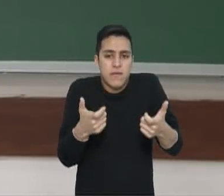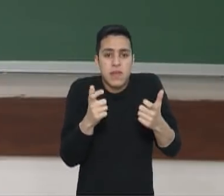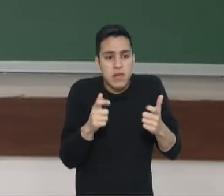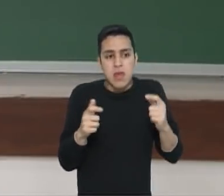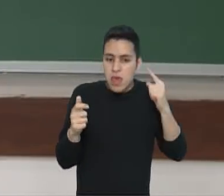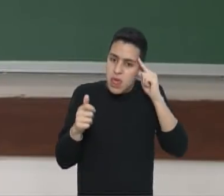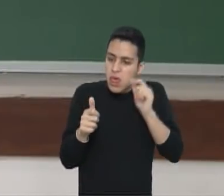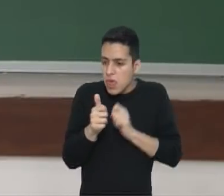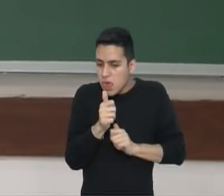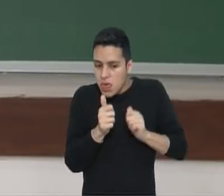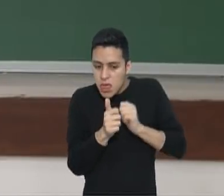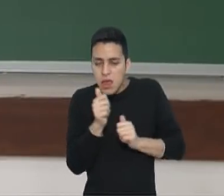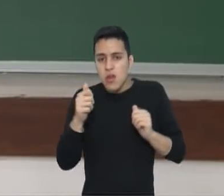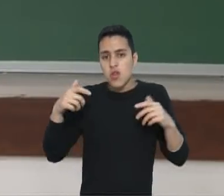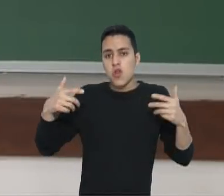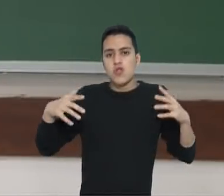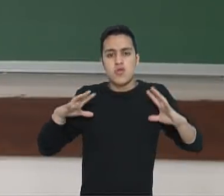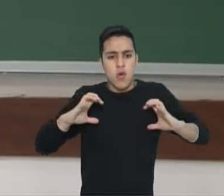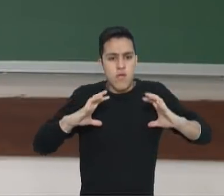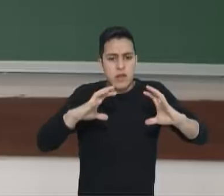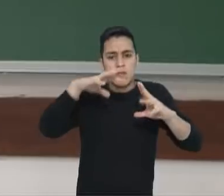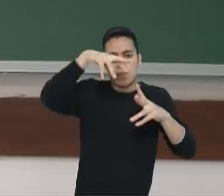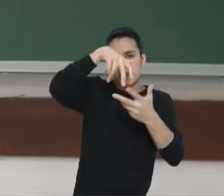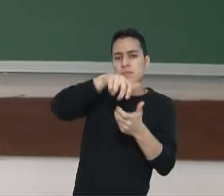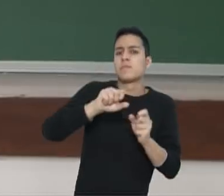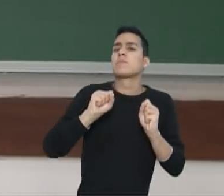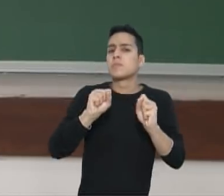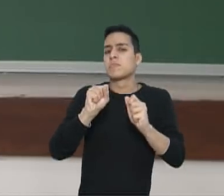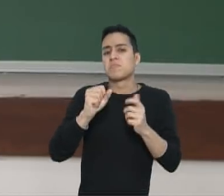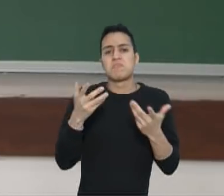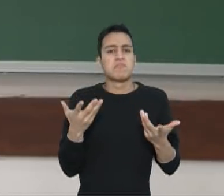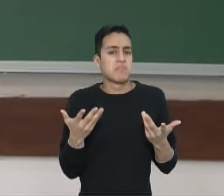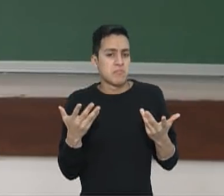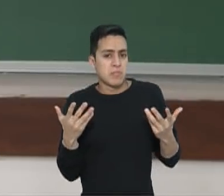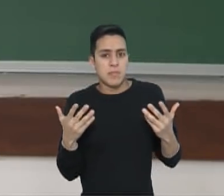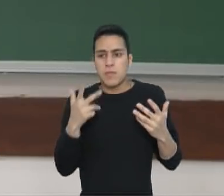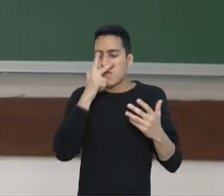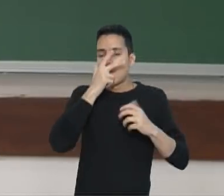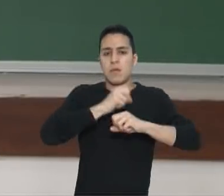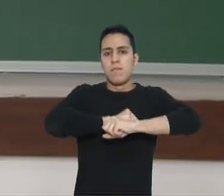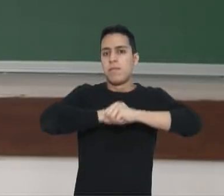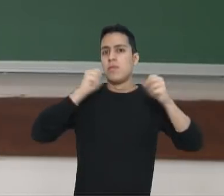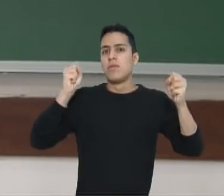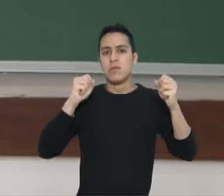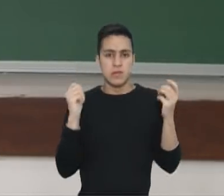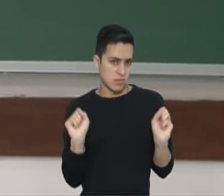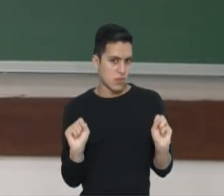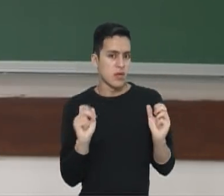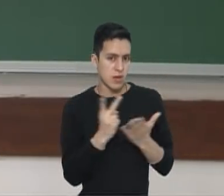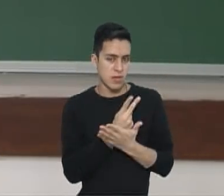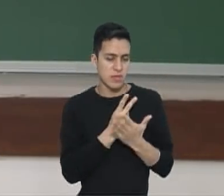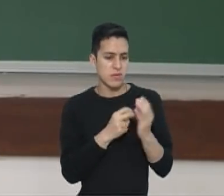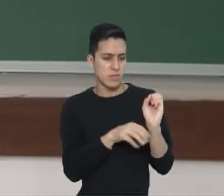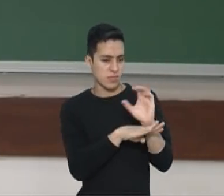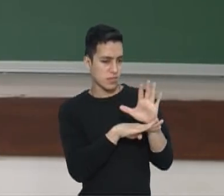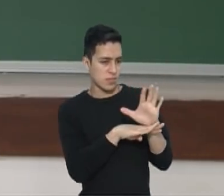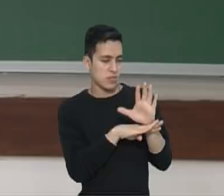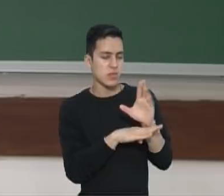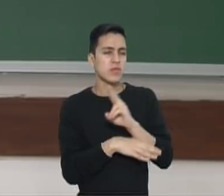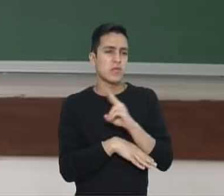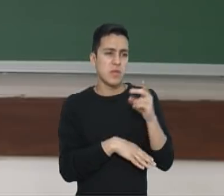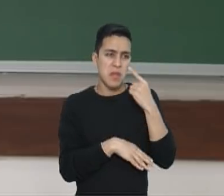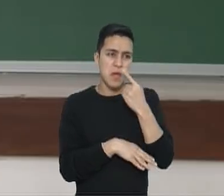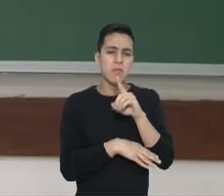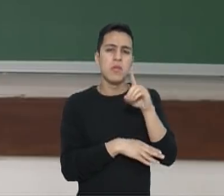paranoia do conflito internacional que poderia provocar um apocalipse nuclear, né? No filme